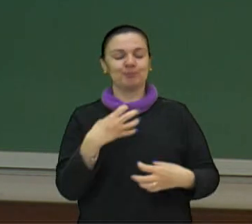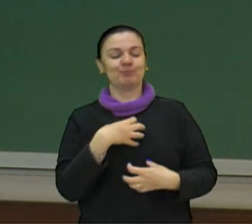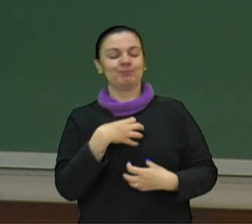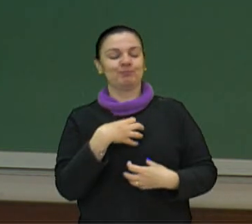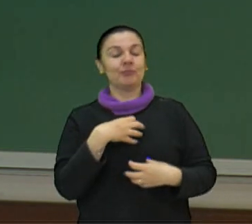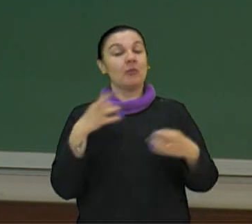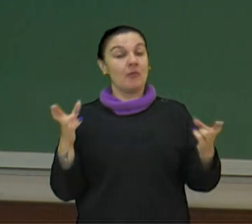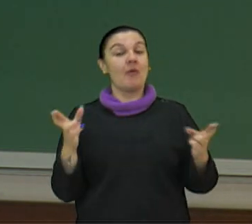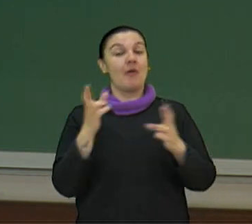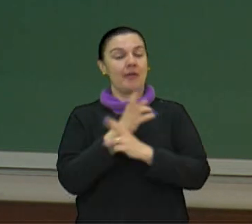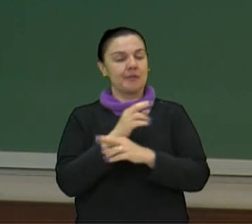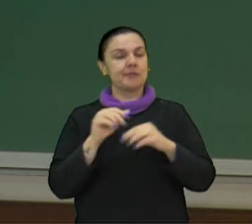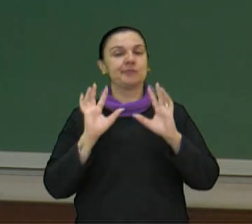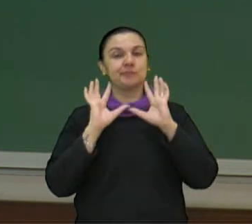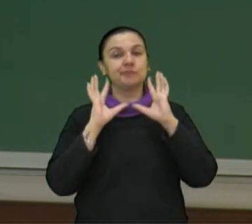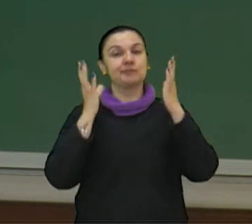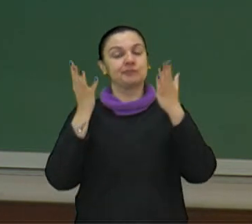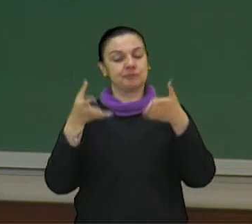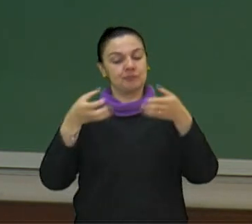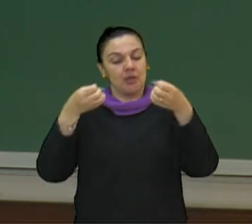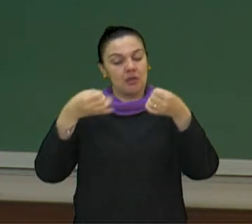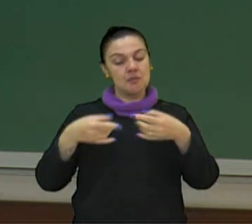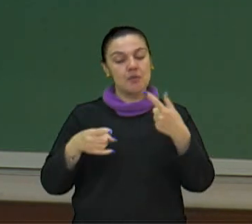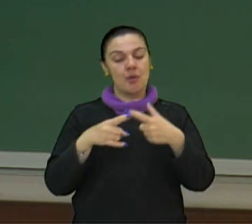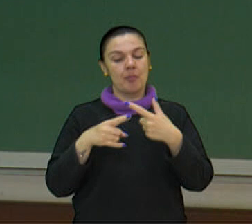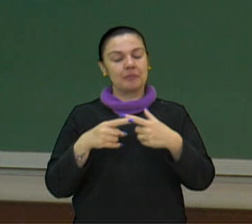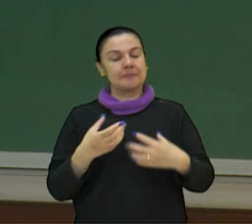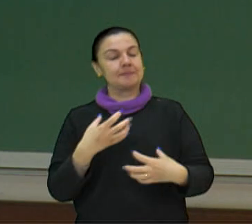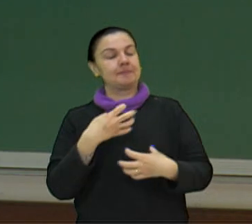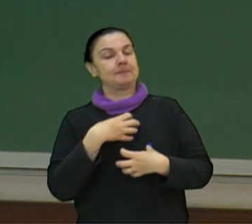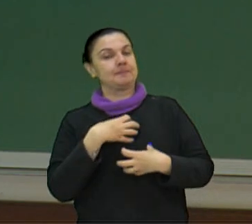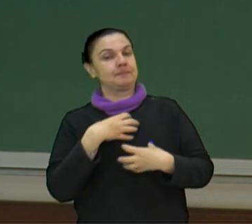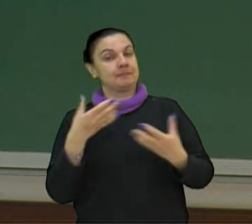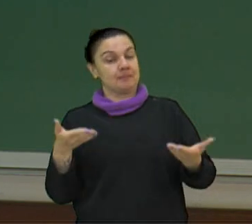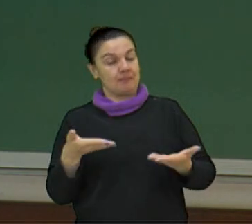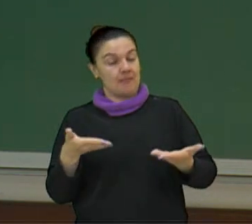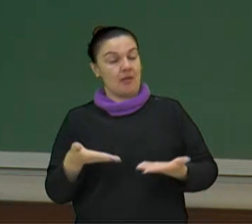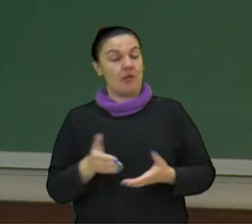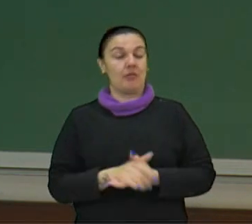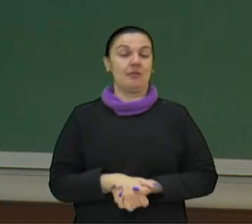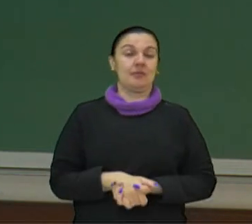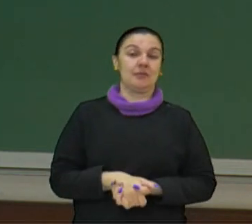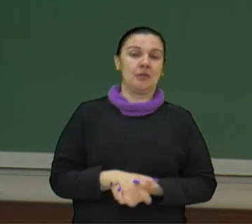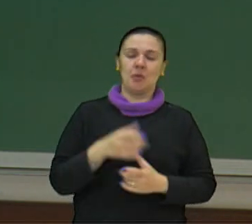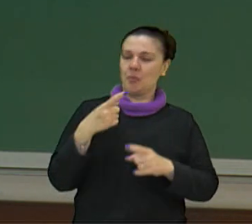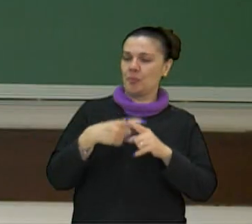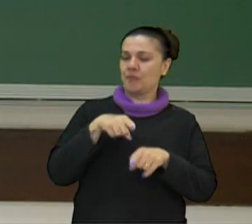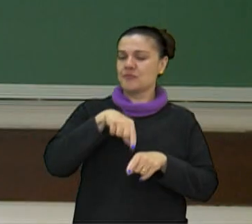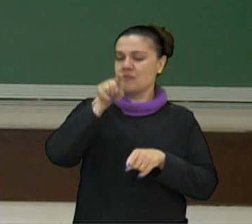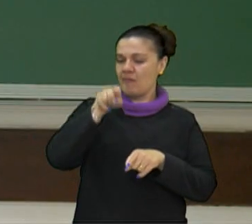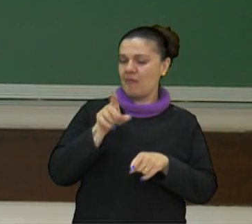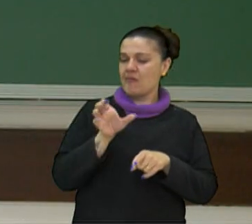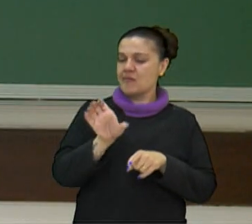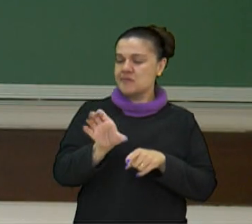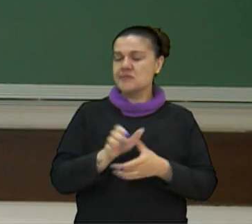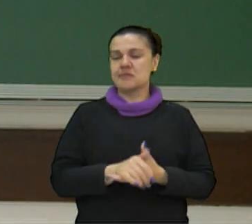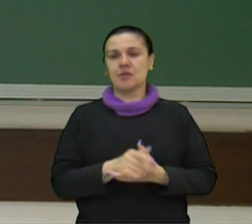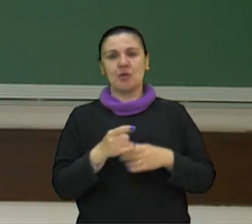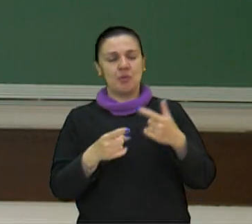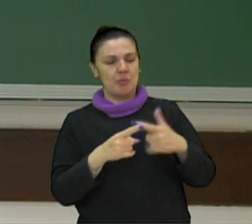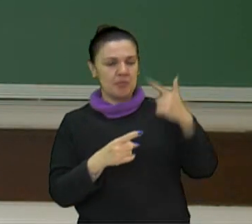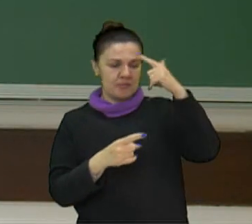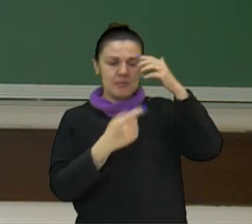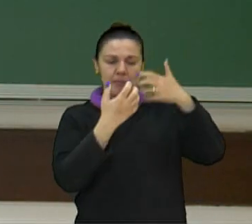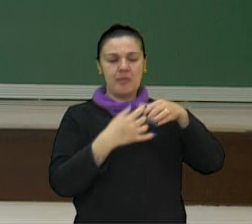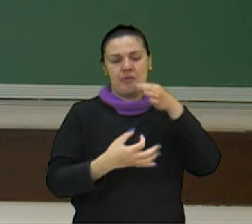uma relação de causalidade que explica por que você se sente da forma que você se sente, por que você é da forma que você é, por que você